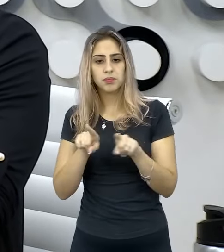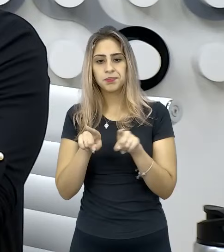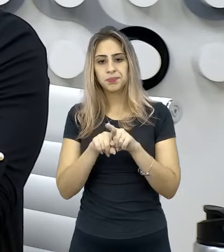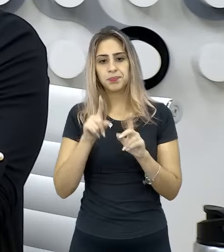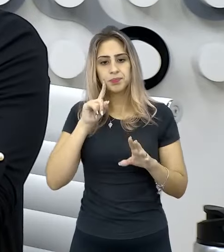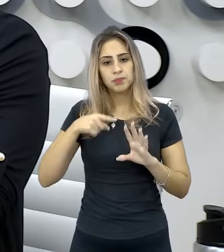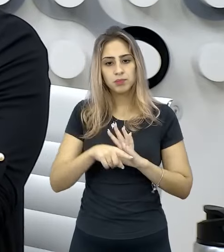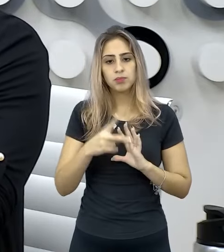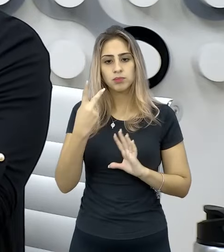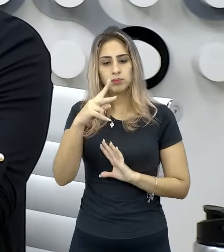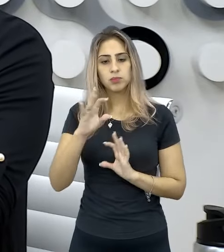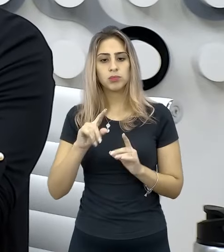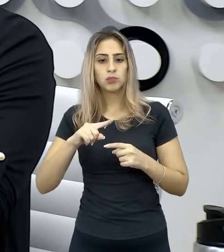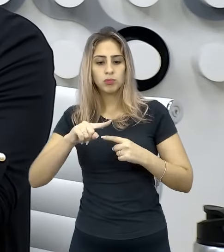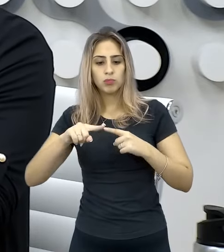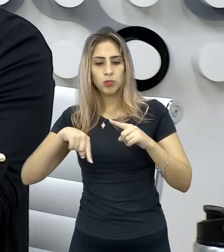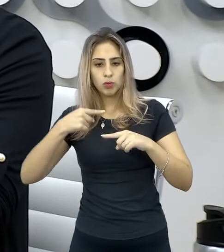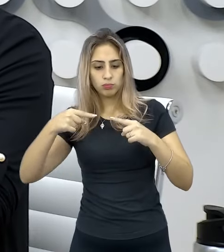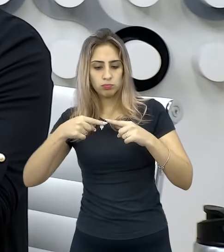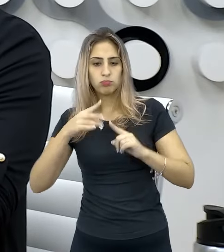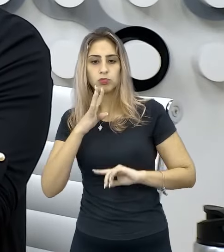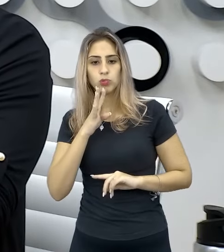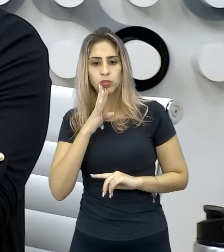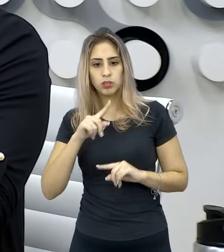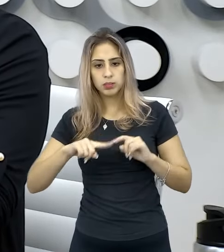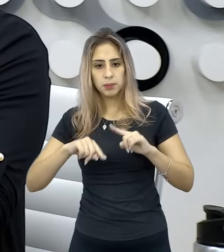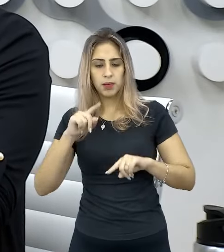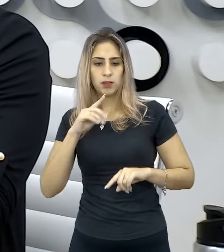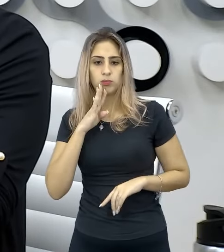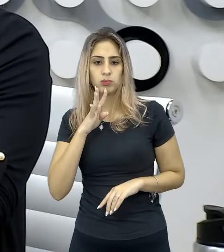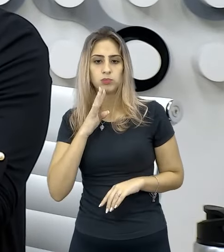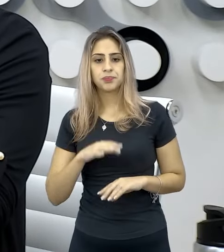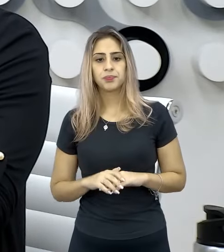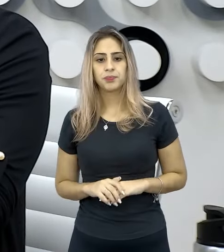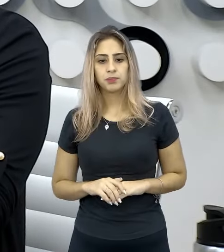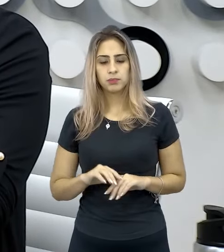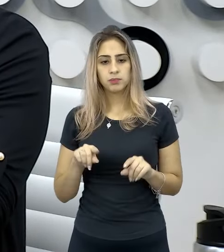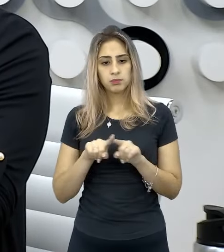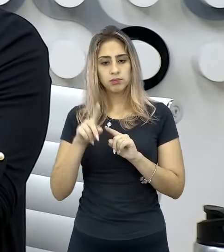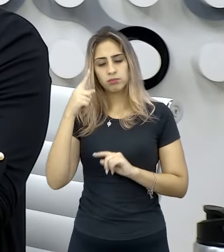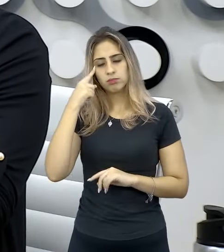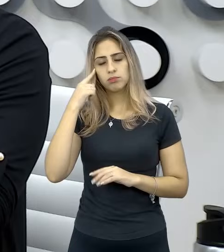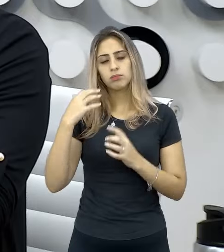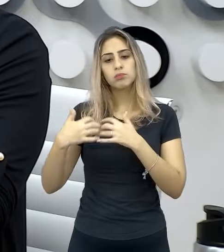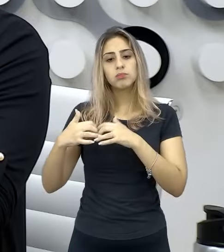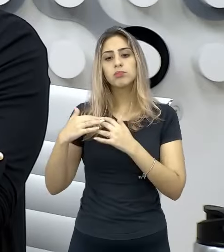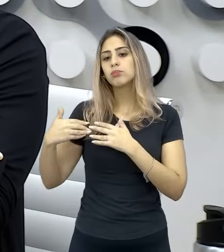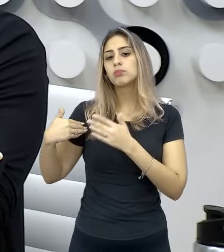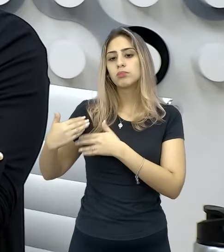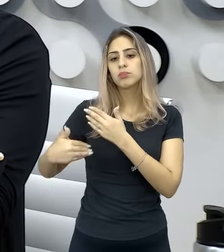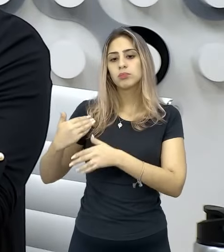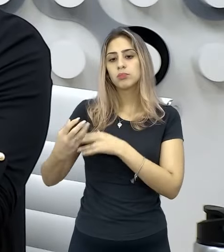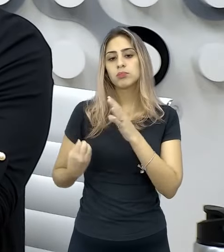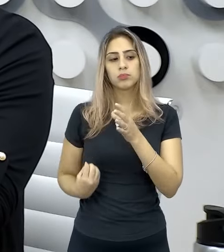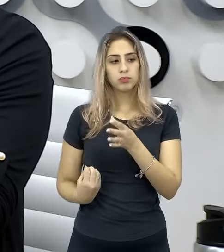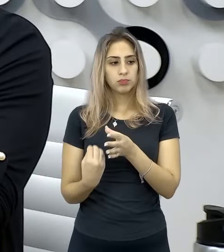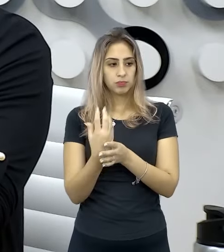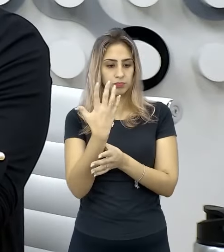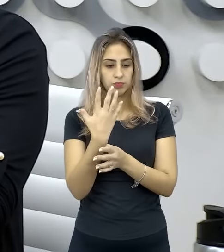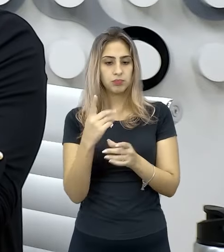e associadas aos seus objetos de conhecimento, né? E também pensando para desenvolver esses conhecimentos e